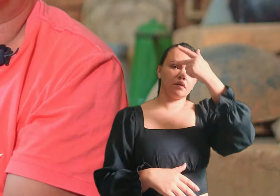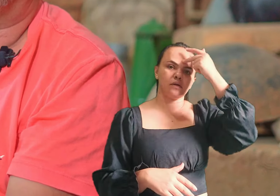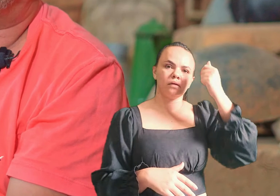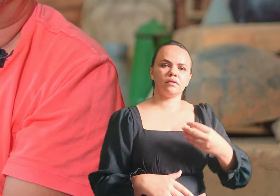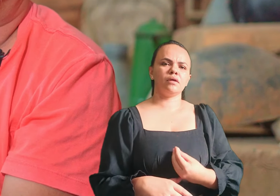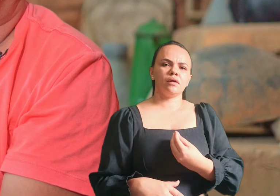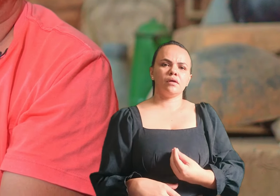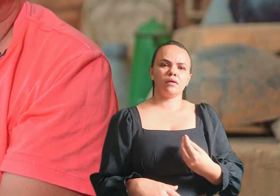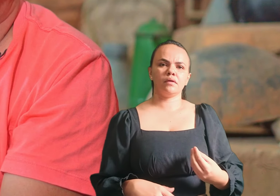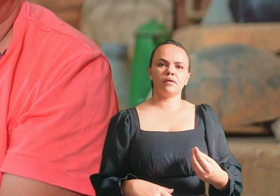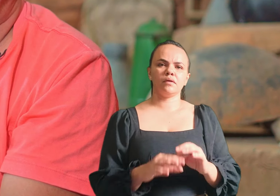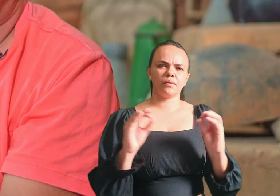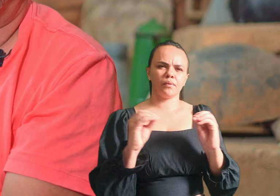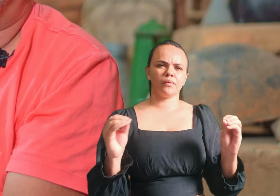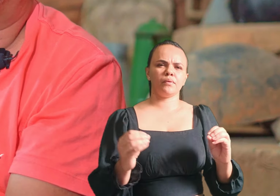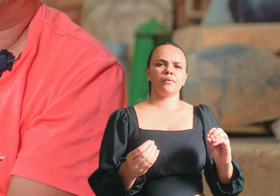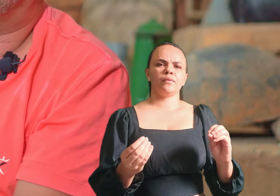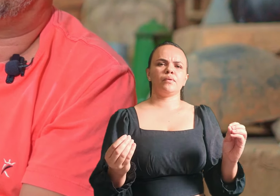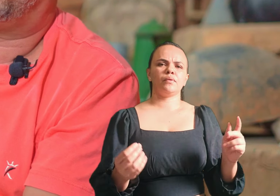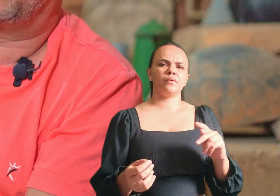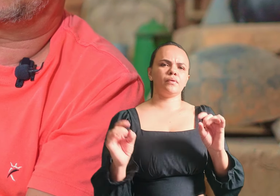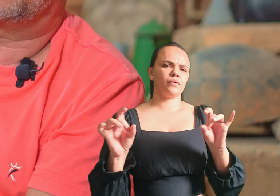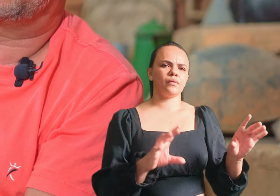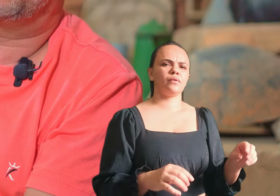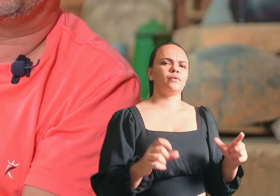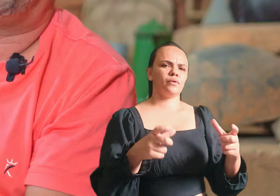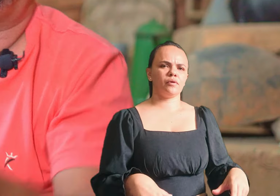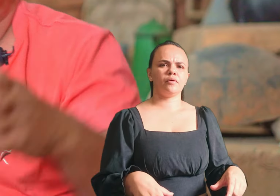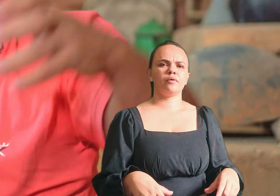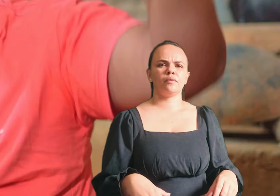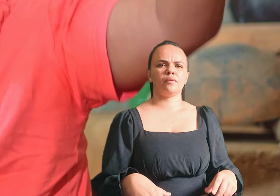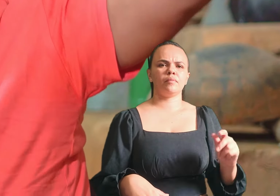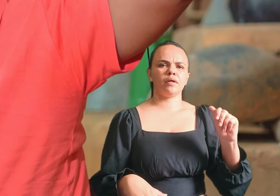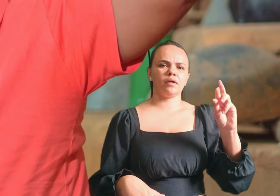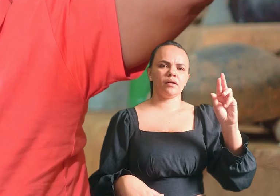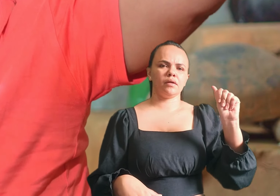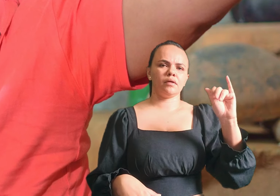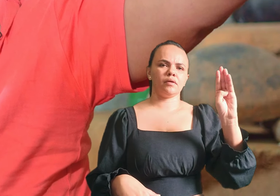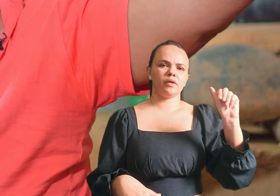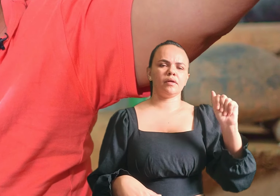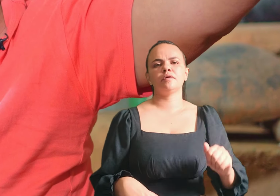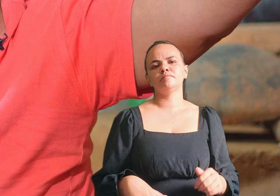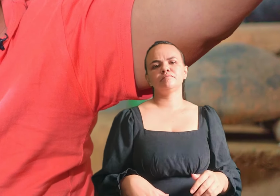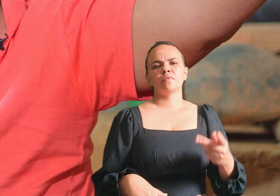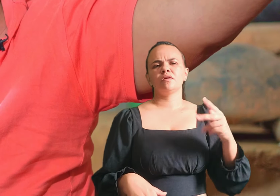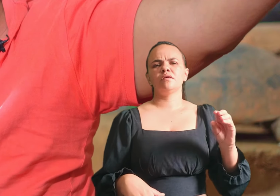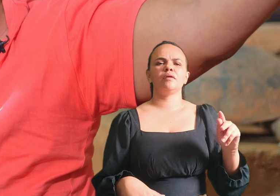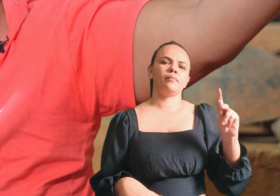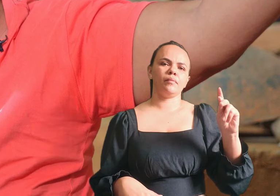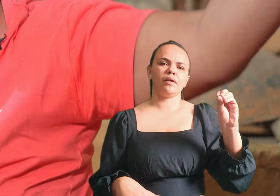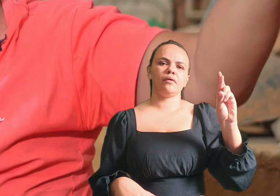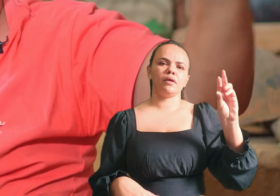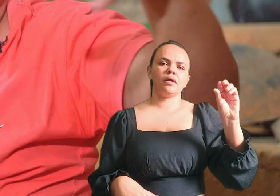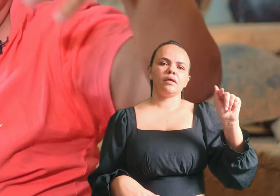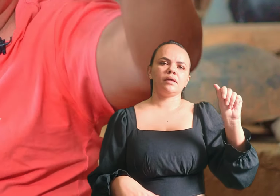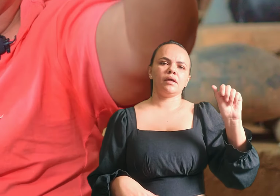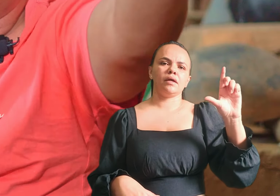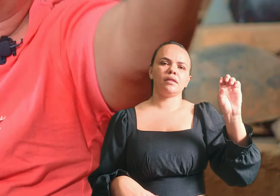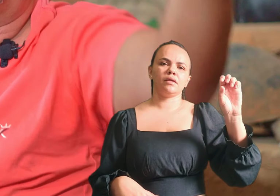vai vir Comerciantes da Paraíba vai vir Comerciantes em Porto Alegre vai vir Comerciantes principalmente do Icó que é do Ceará